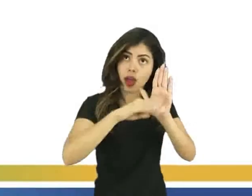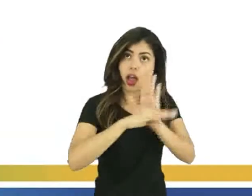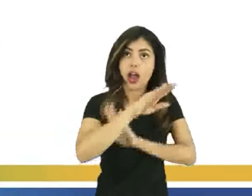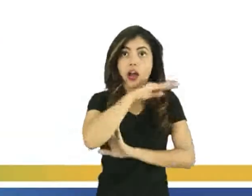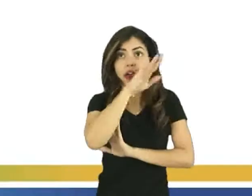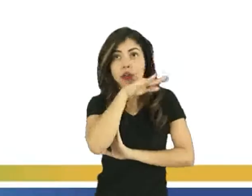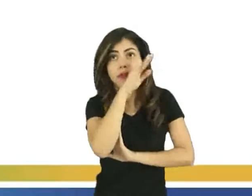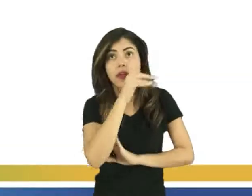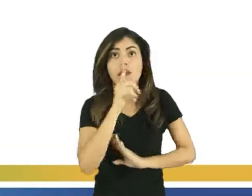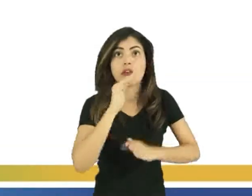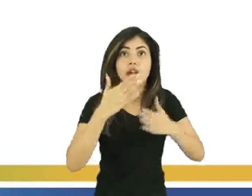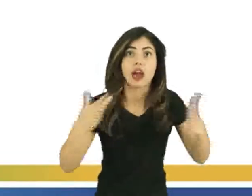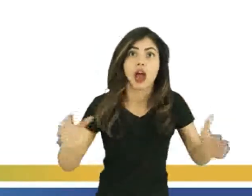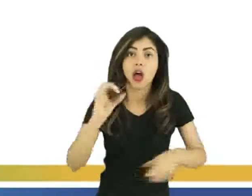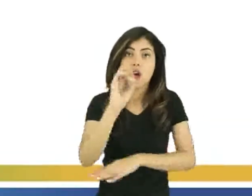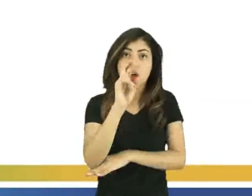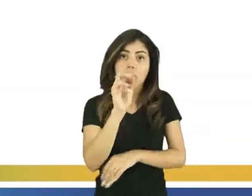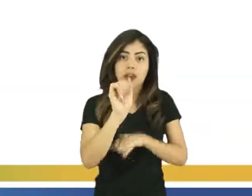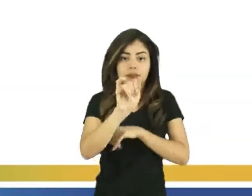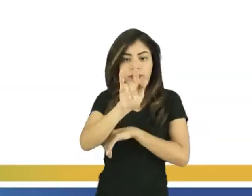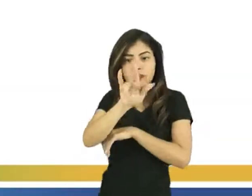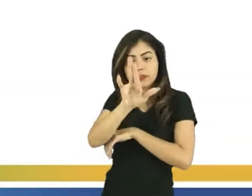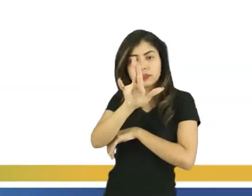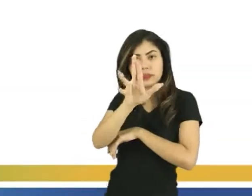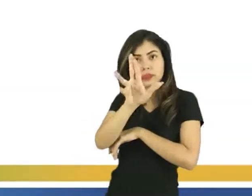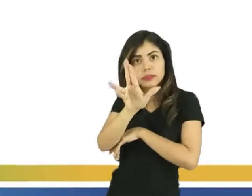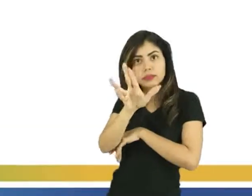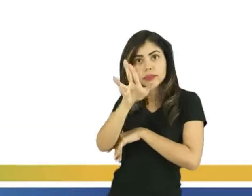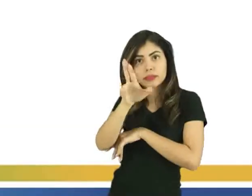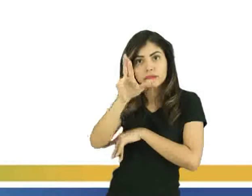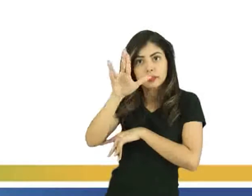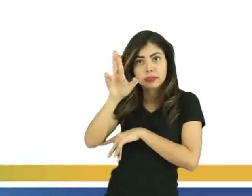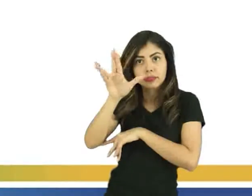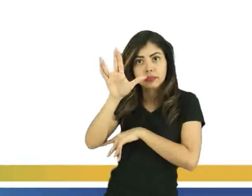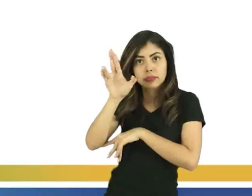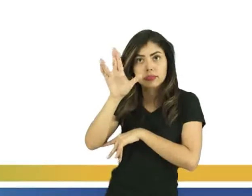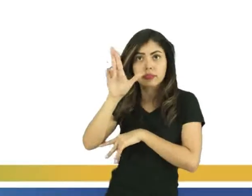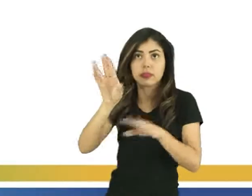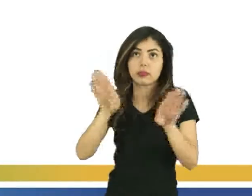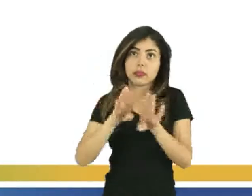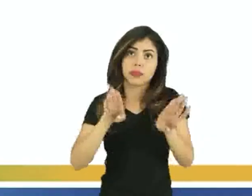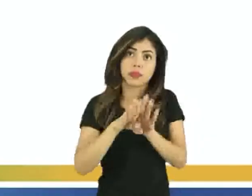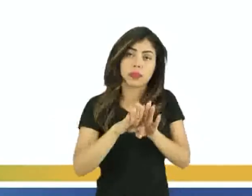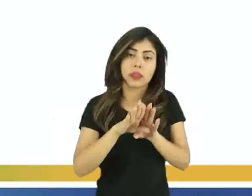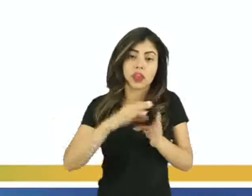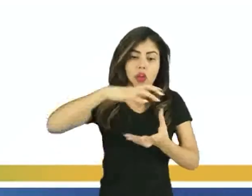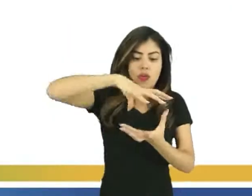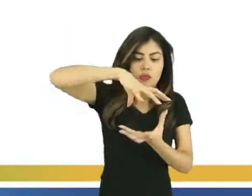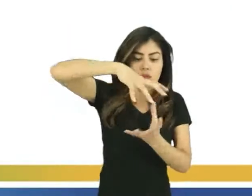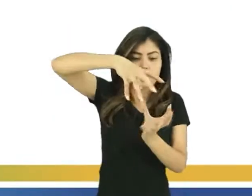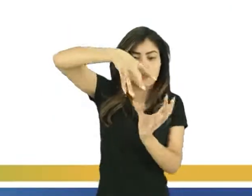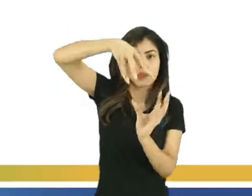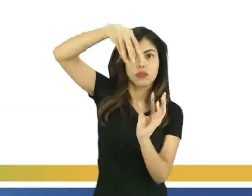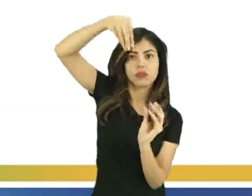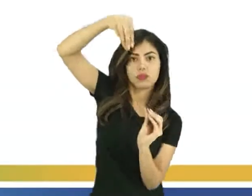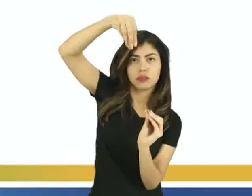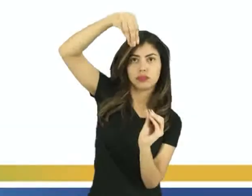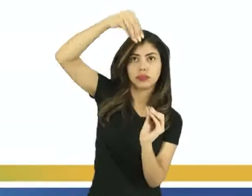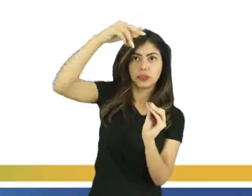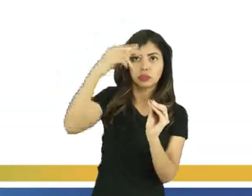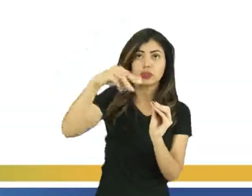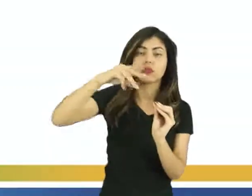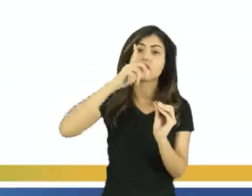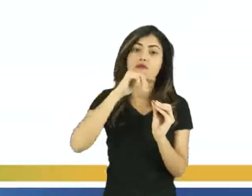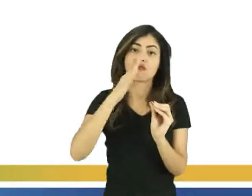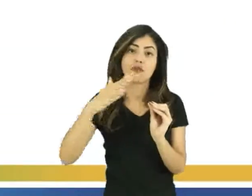é o caso do ouriço do mar, a estrela do mar e o pepino do mar. E o que é importante destacar? Que o número